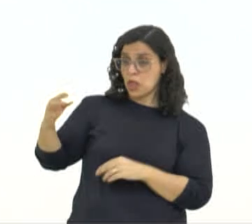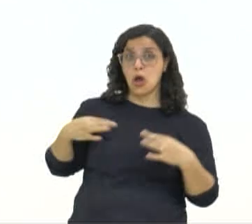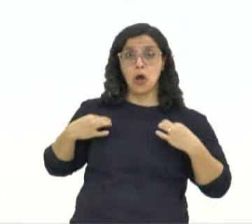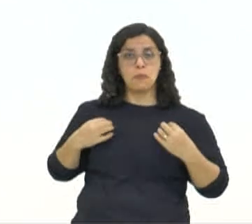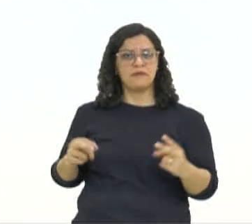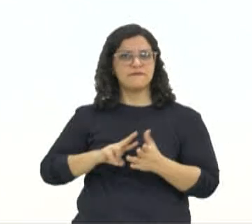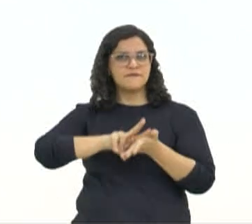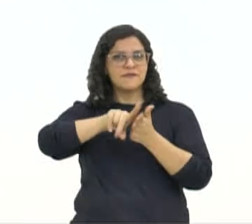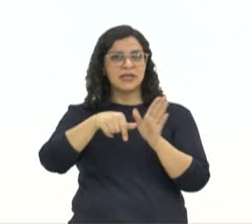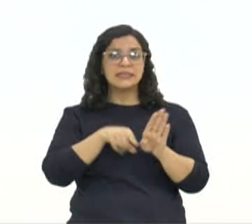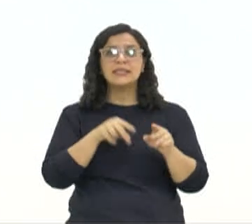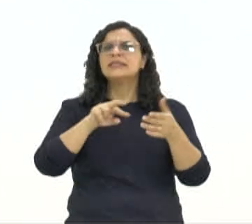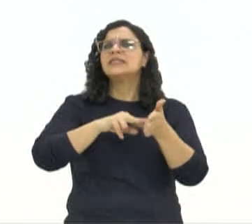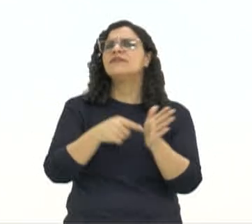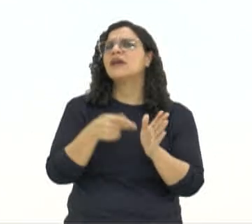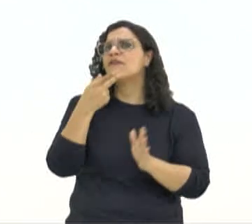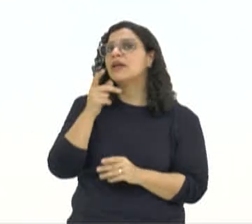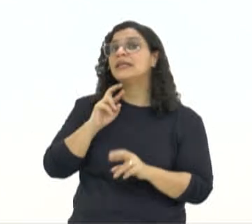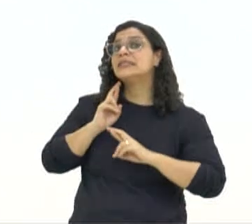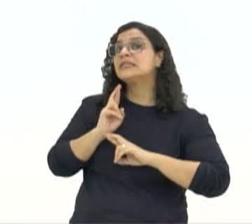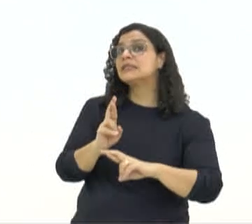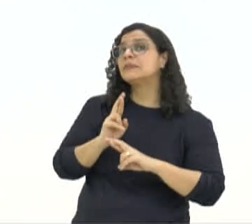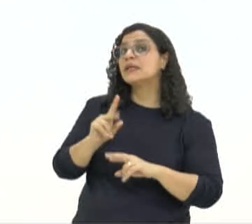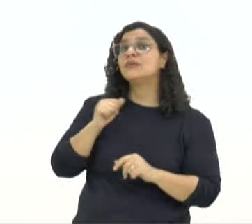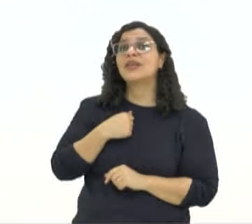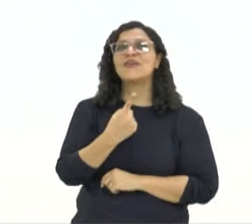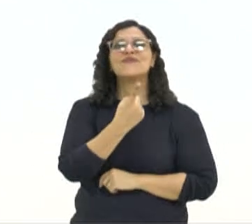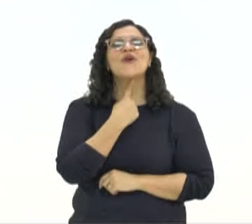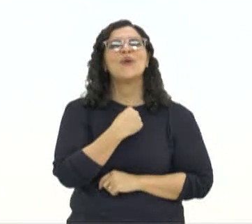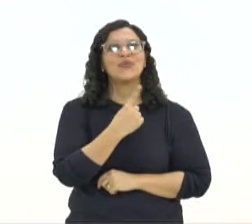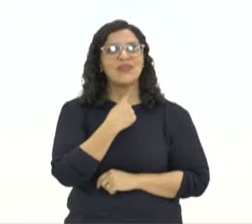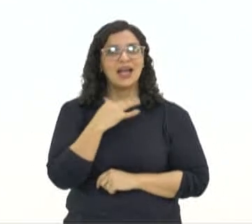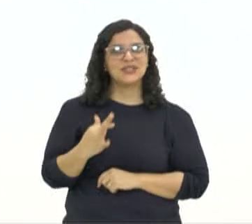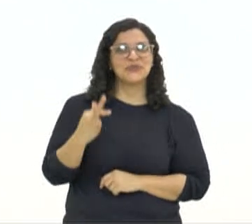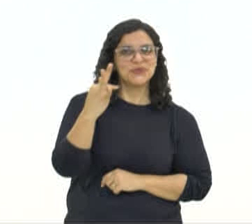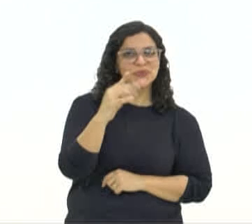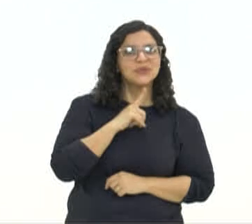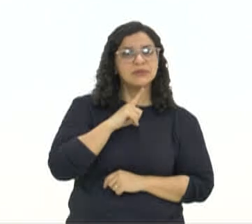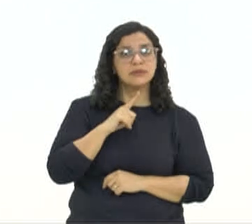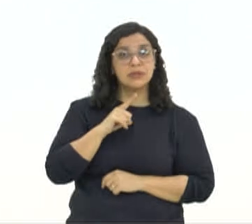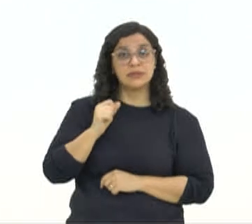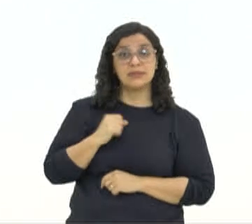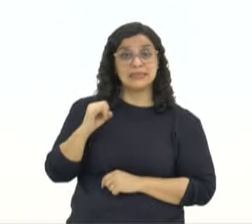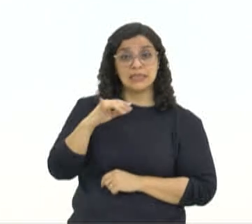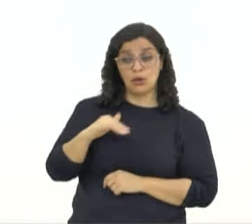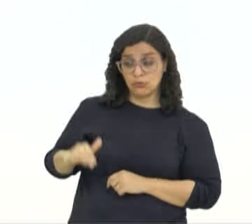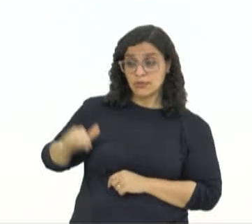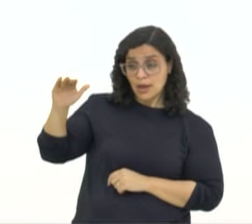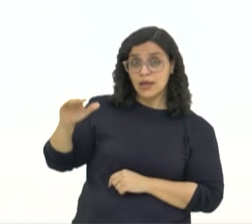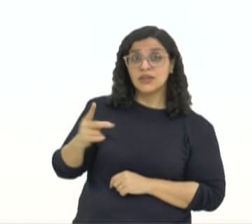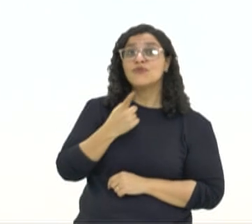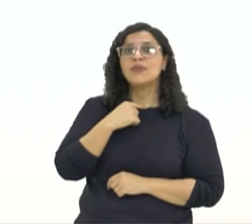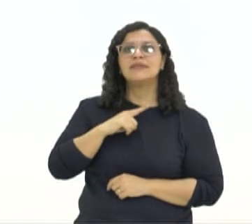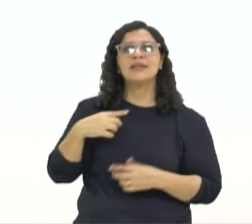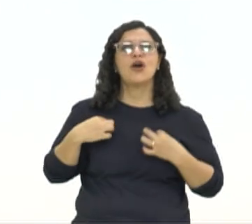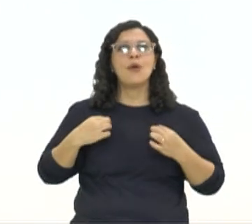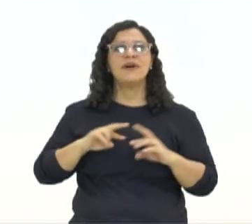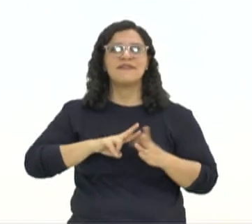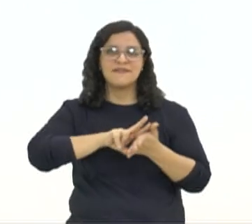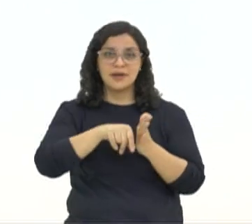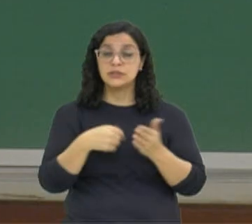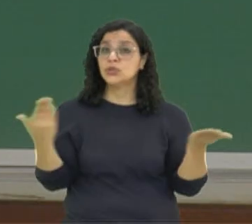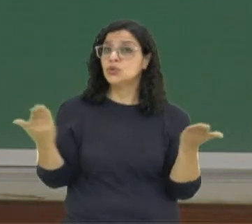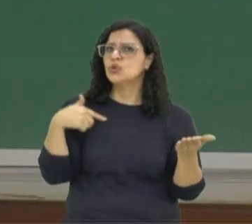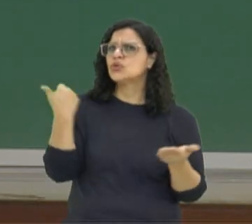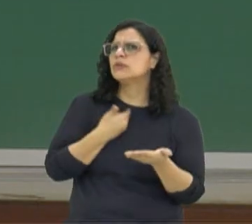muitos vestidos, ela estava expressando desejo de ter muitos vestidos quando for grande. Bien, e que